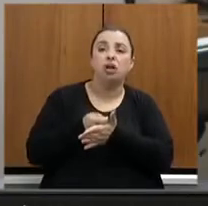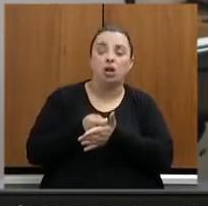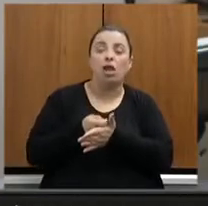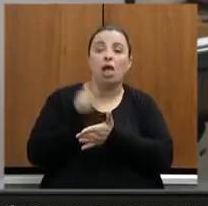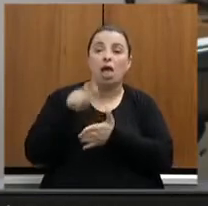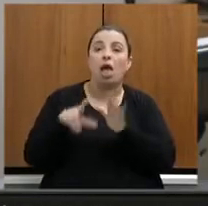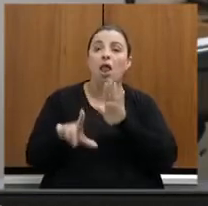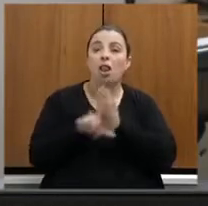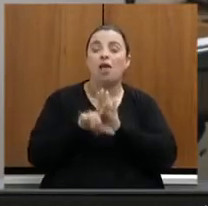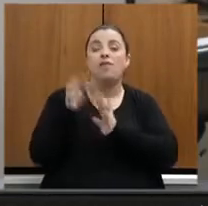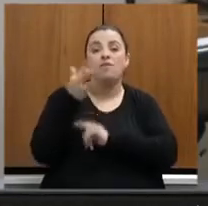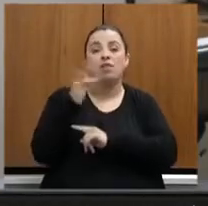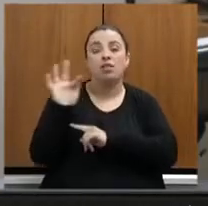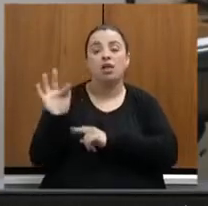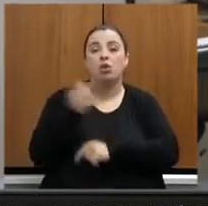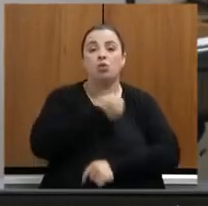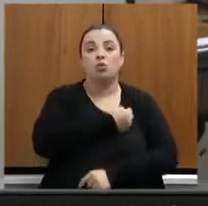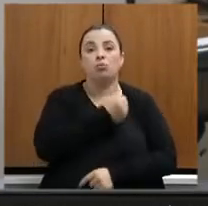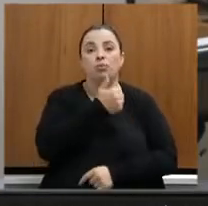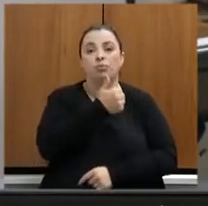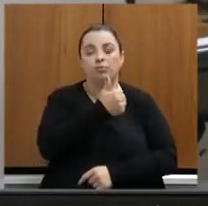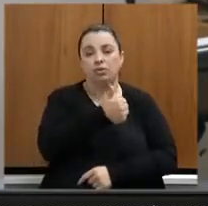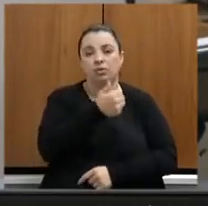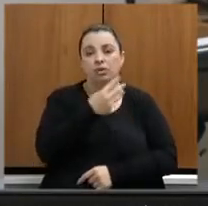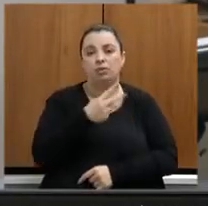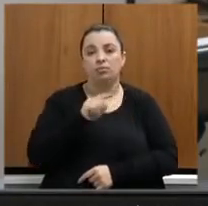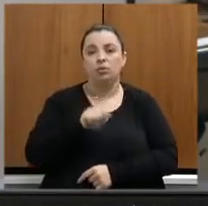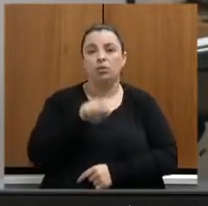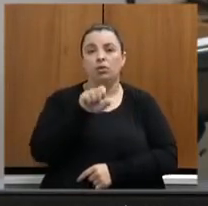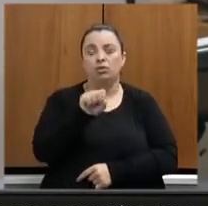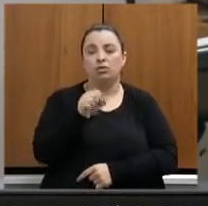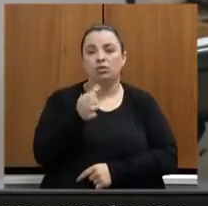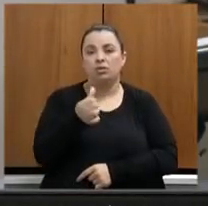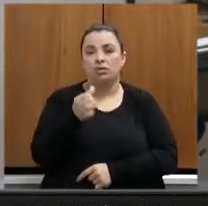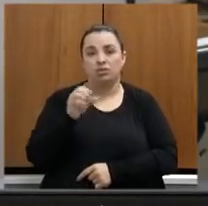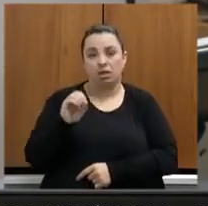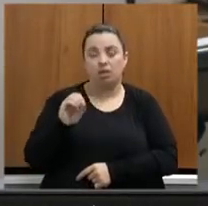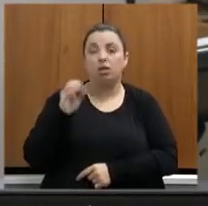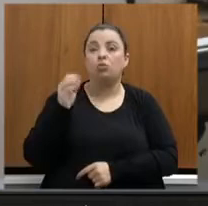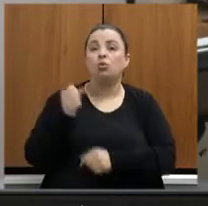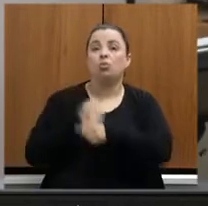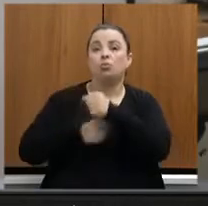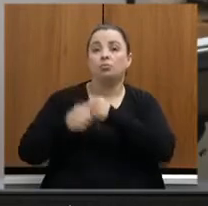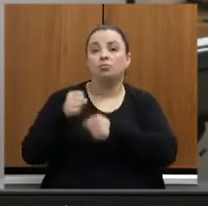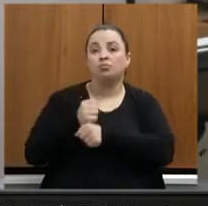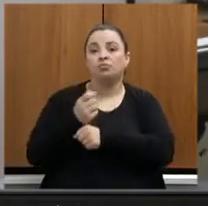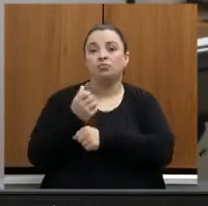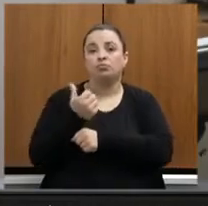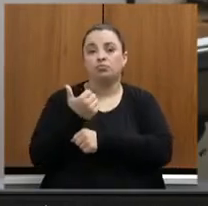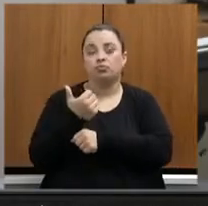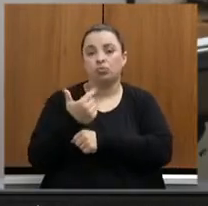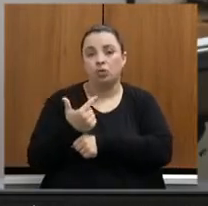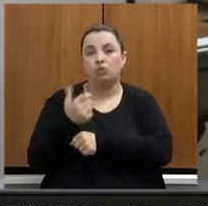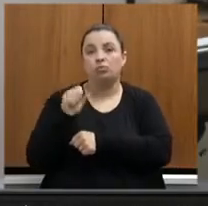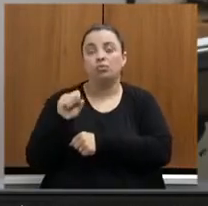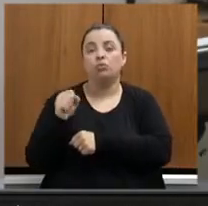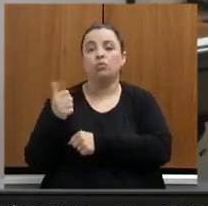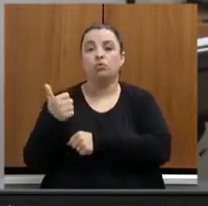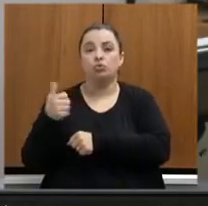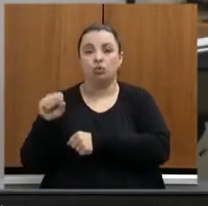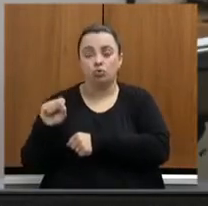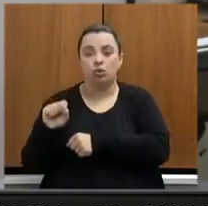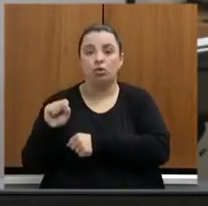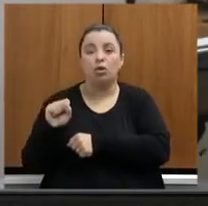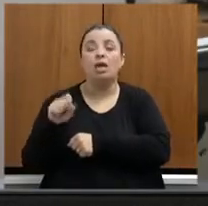pela lei federal 13 1860/2018 que regula Os queijos artesanais de leite